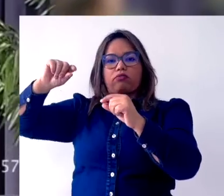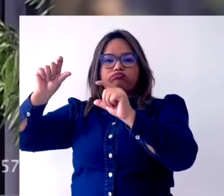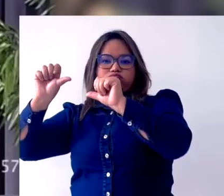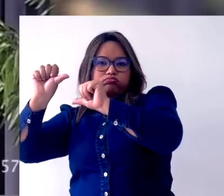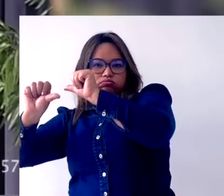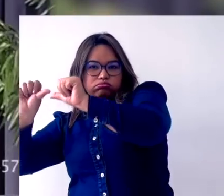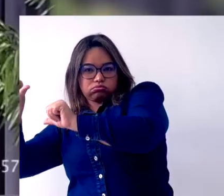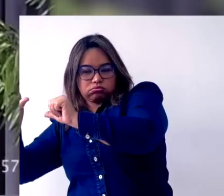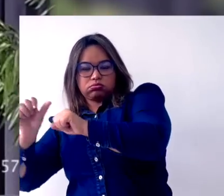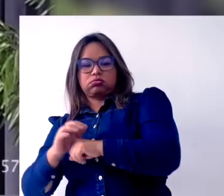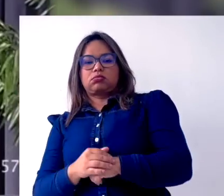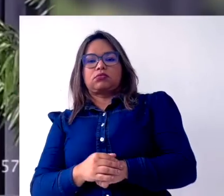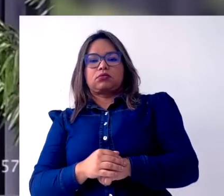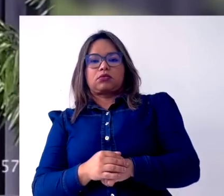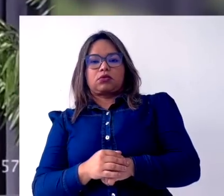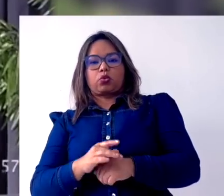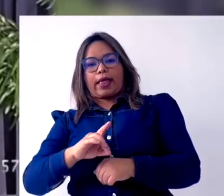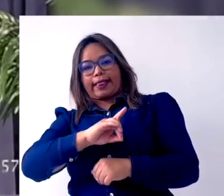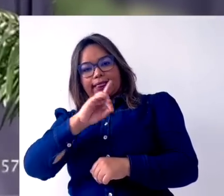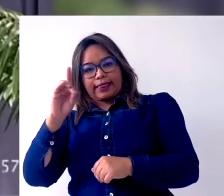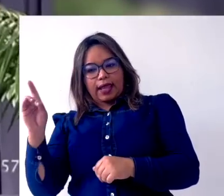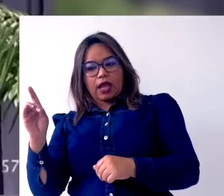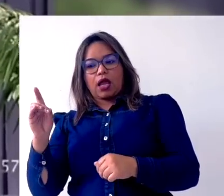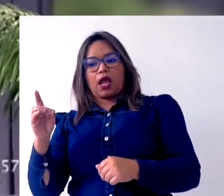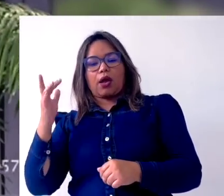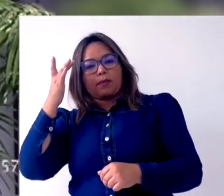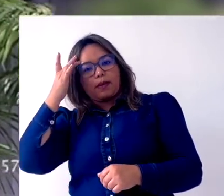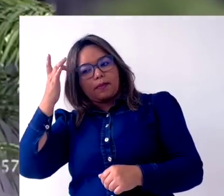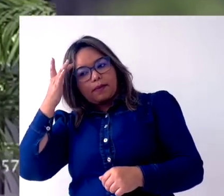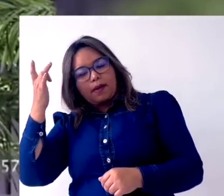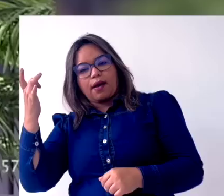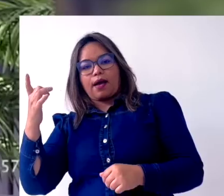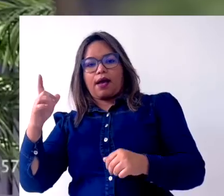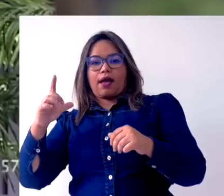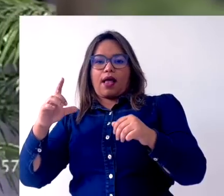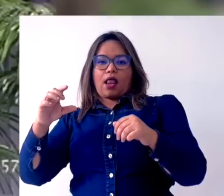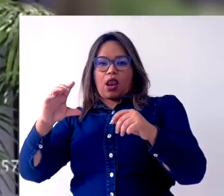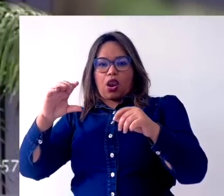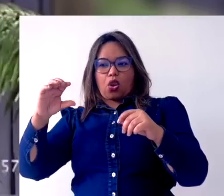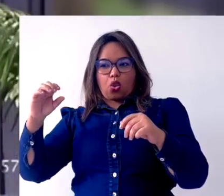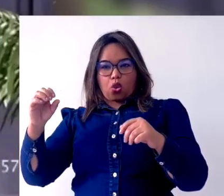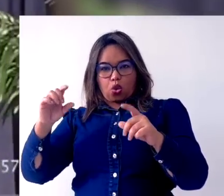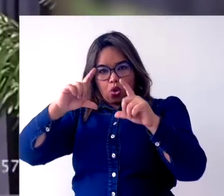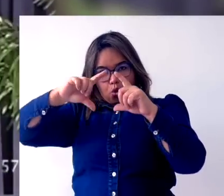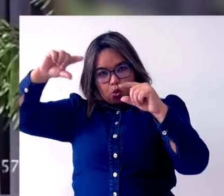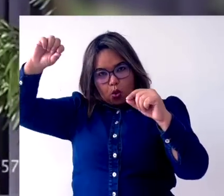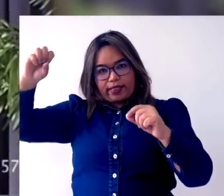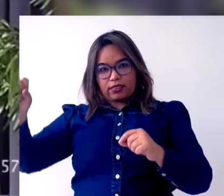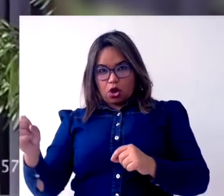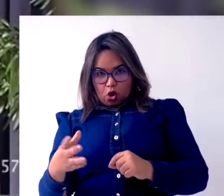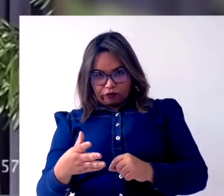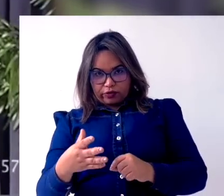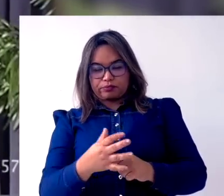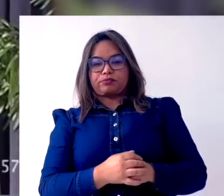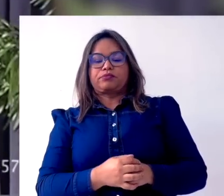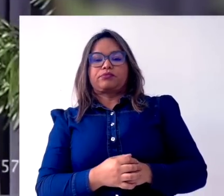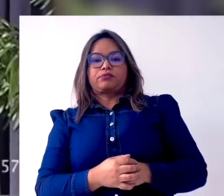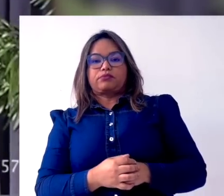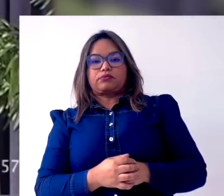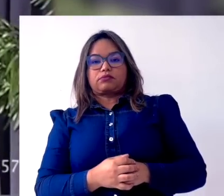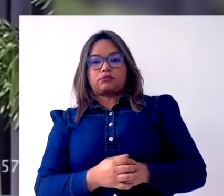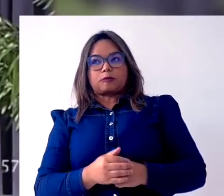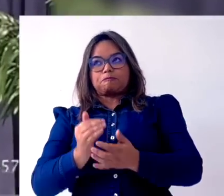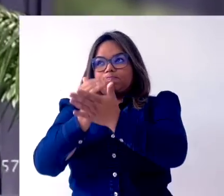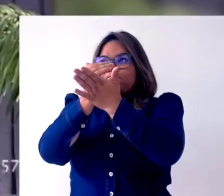E os dias da Páscoa judia eram determinados pela lua nova. Então, quando